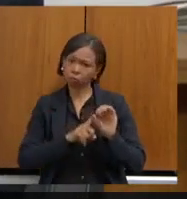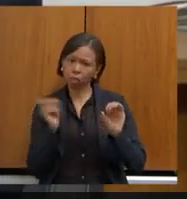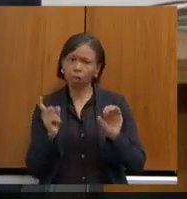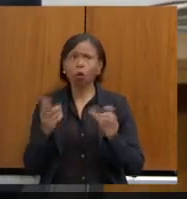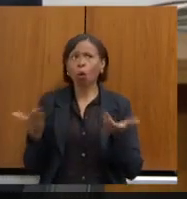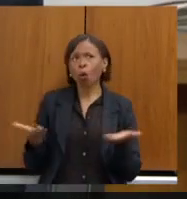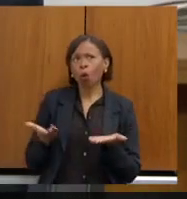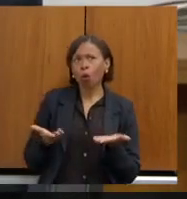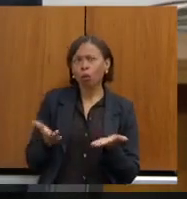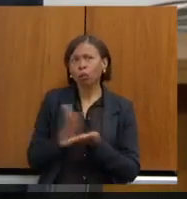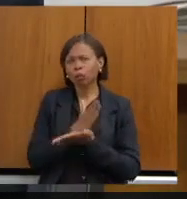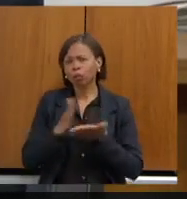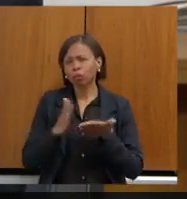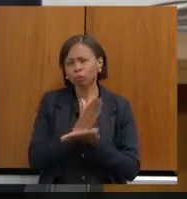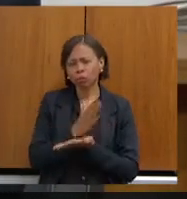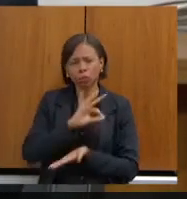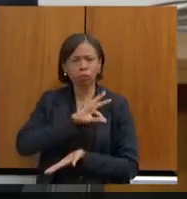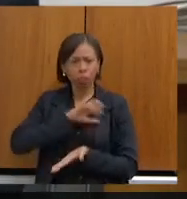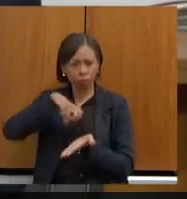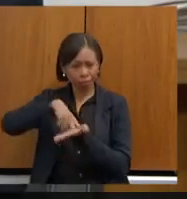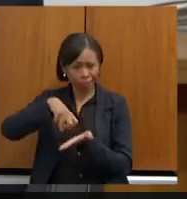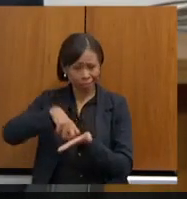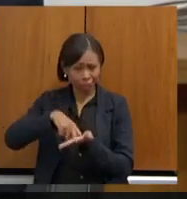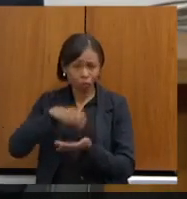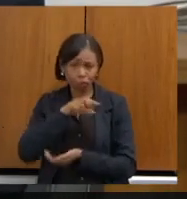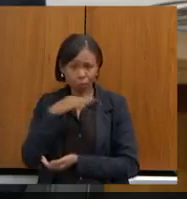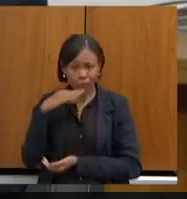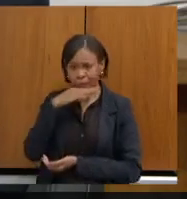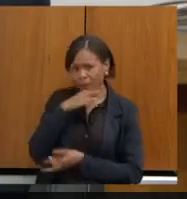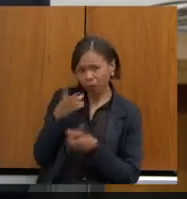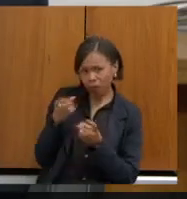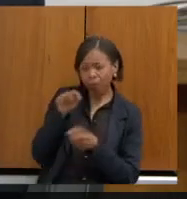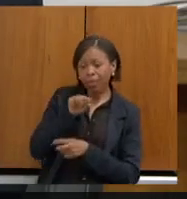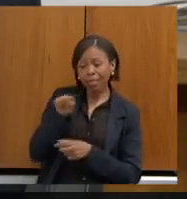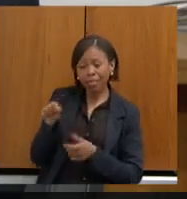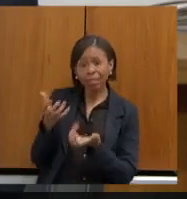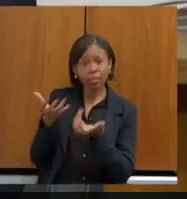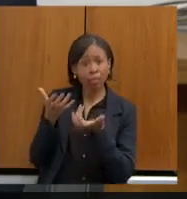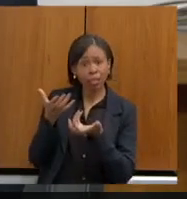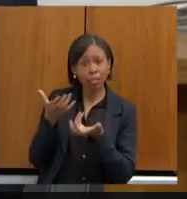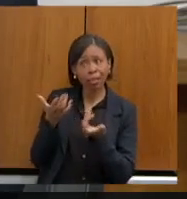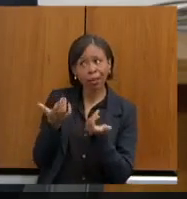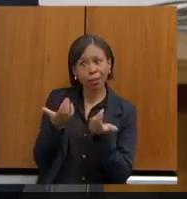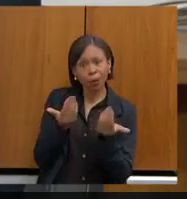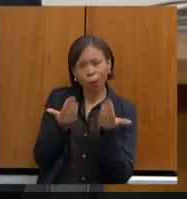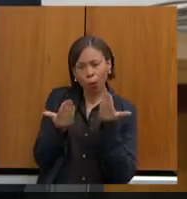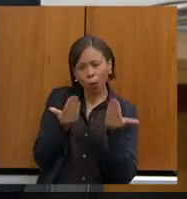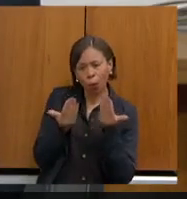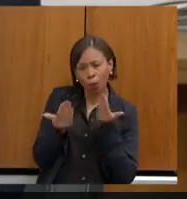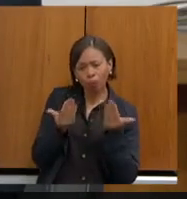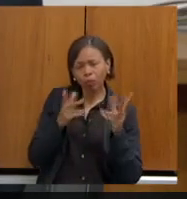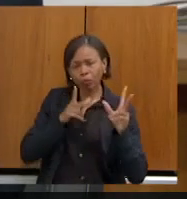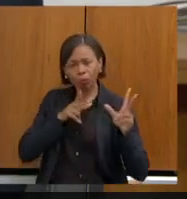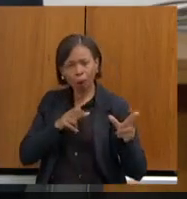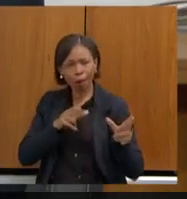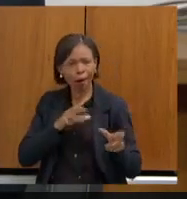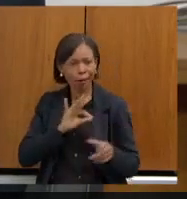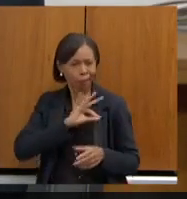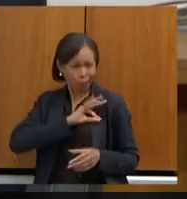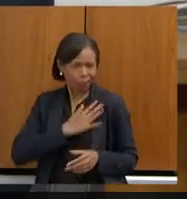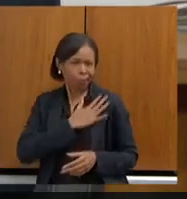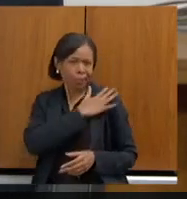algumas policiais de pernas que você tem que você percebe que eles gostariam de ter um viés mais militar porque usam fardamento